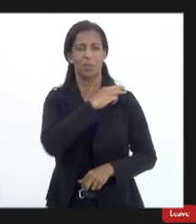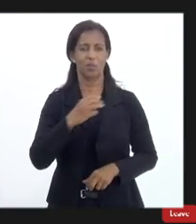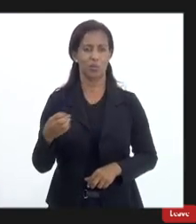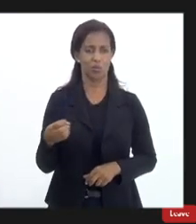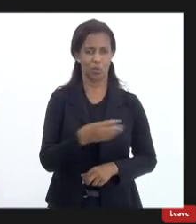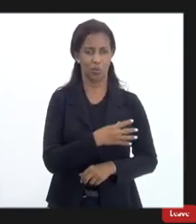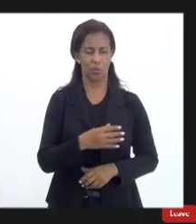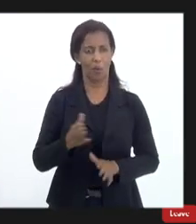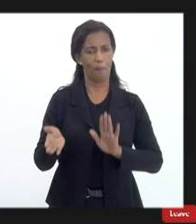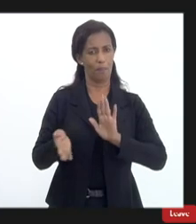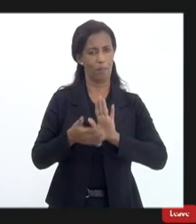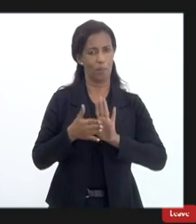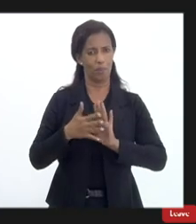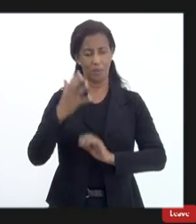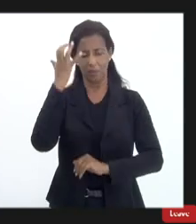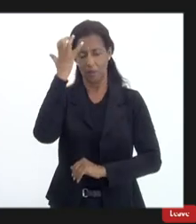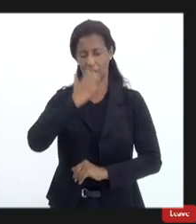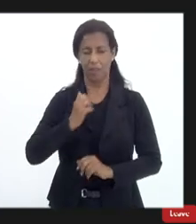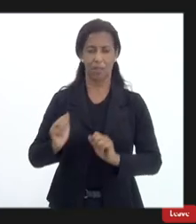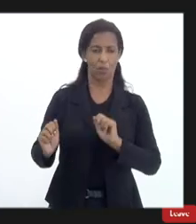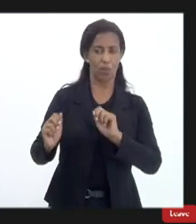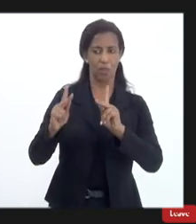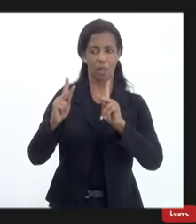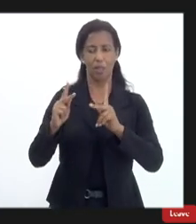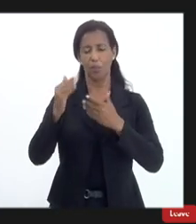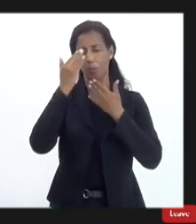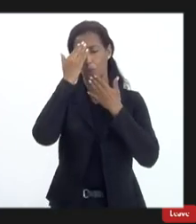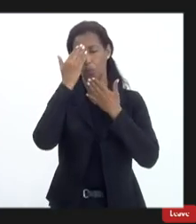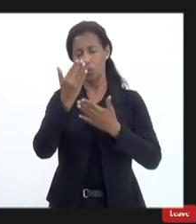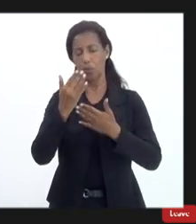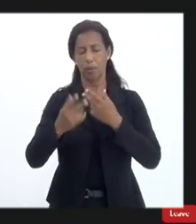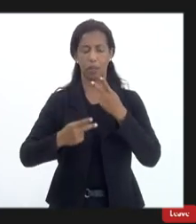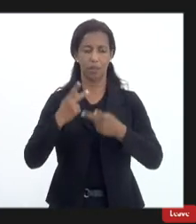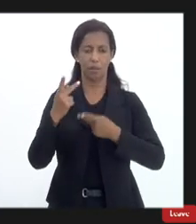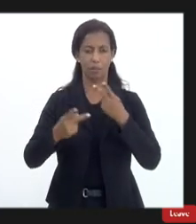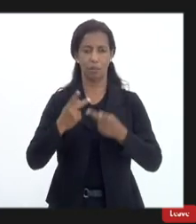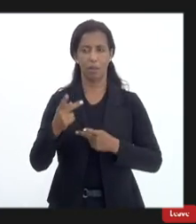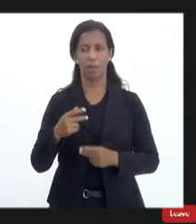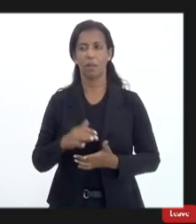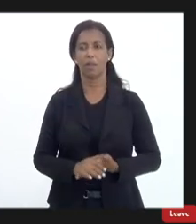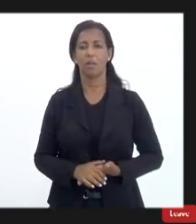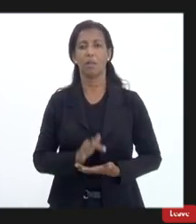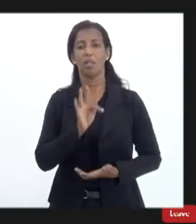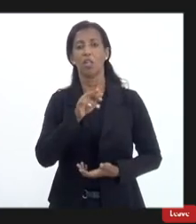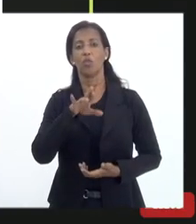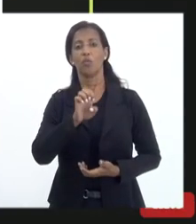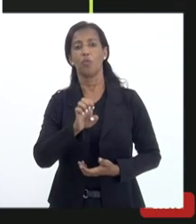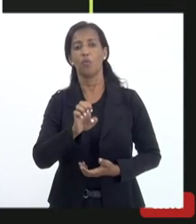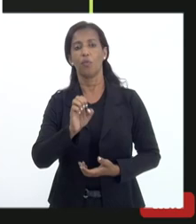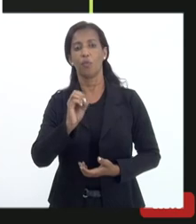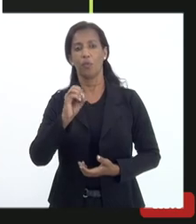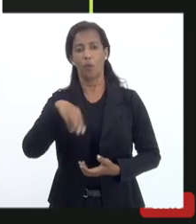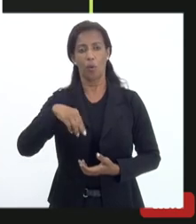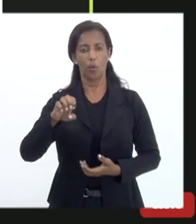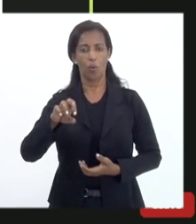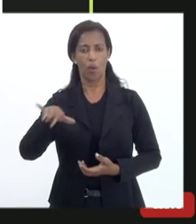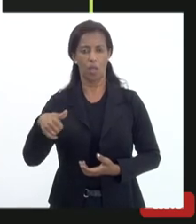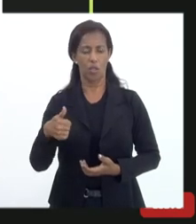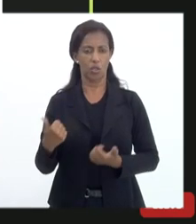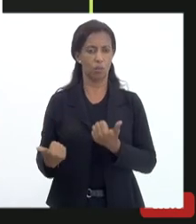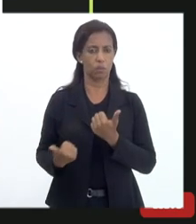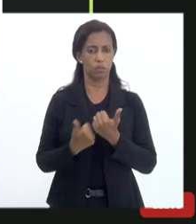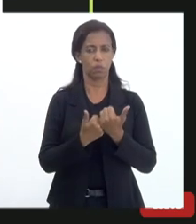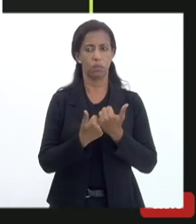séria e propositiva. Ok? Muito obrigada aí pela fala, e o Fórum EJA se coloca à disposição para contribuir à luta